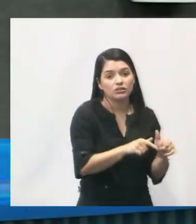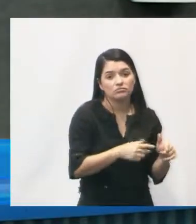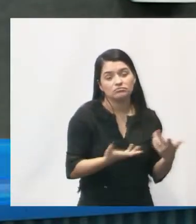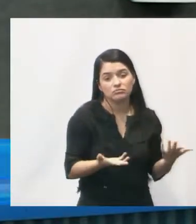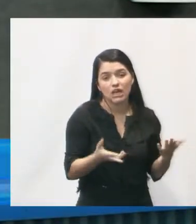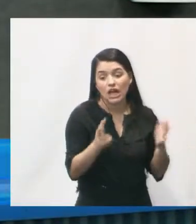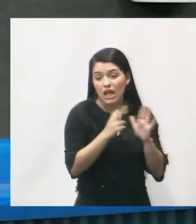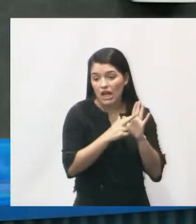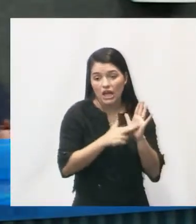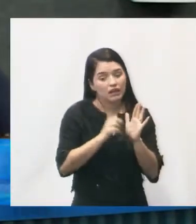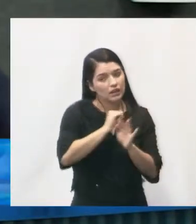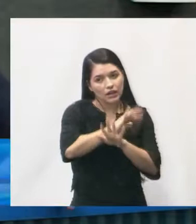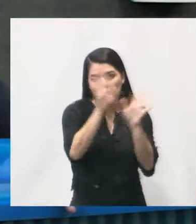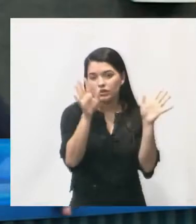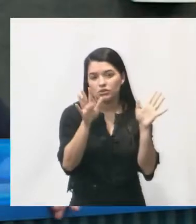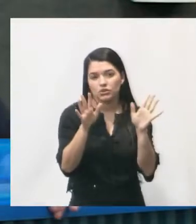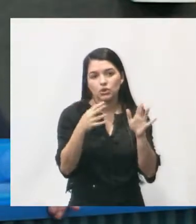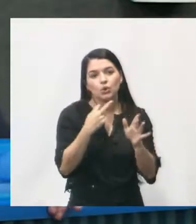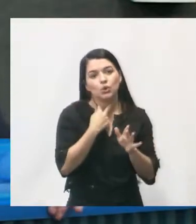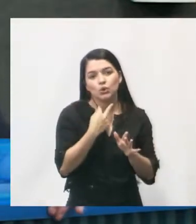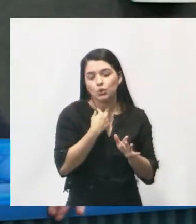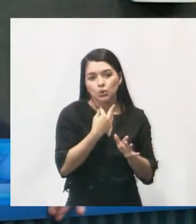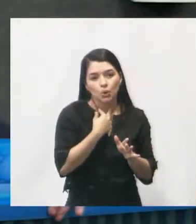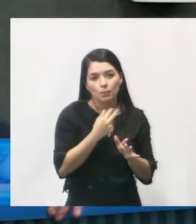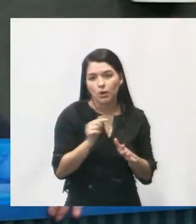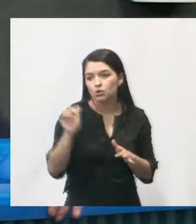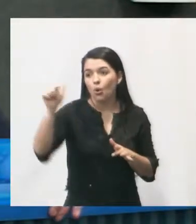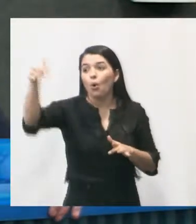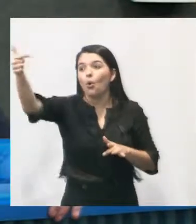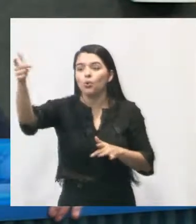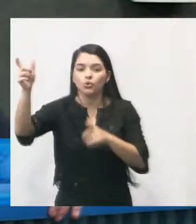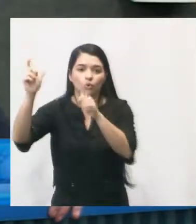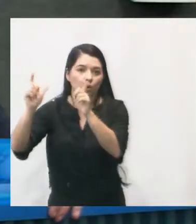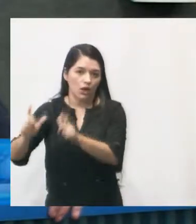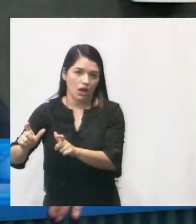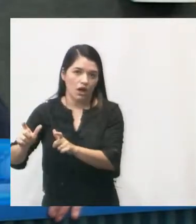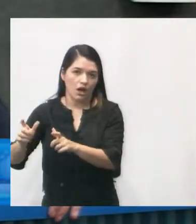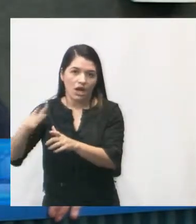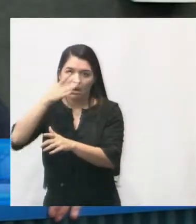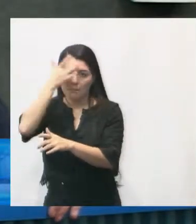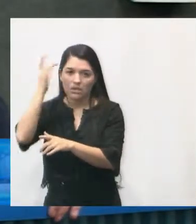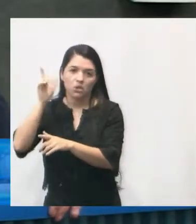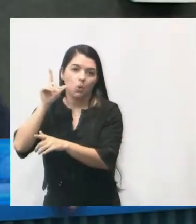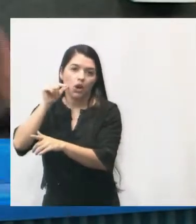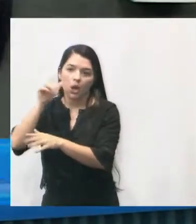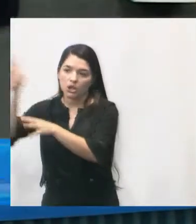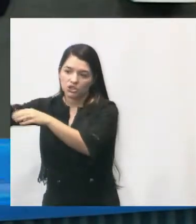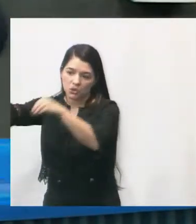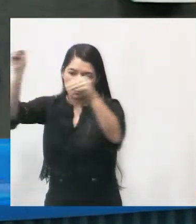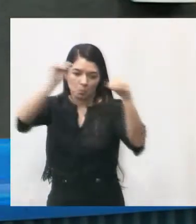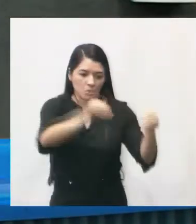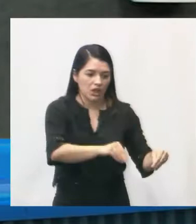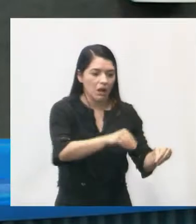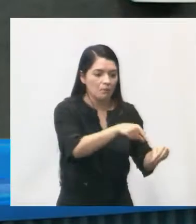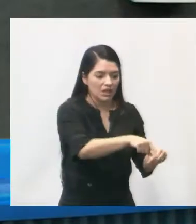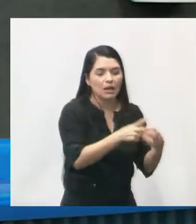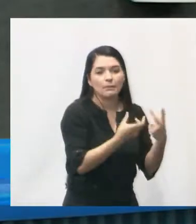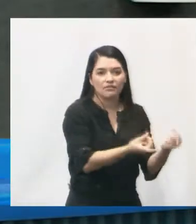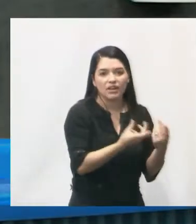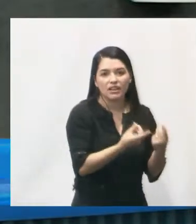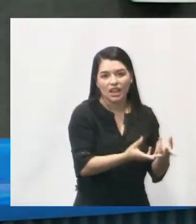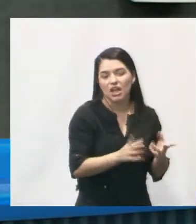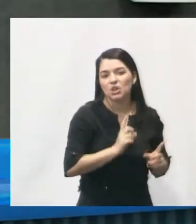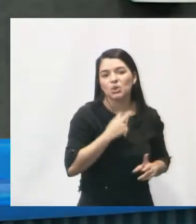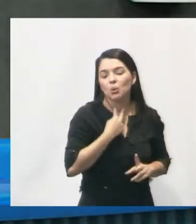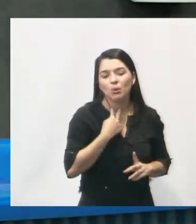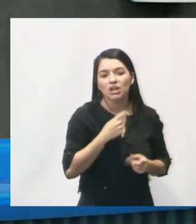Neuzinha. Não permitimos ninguém de fora. Me ligou gente de Campo Grande, de Viana, da Serra. Ligaram gente